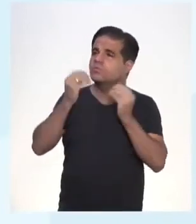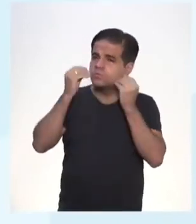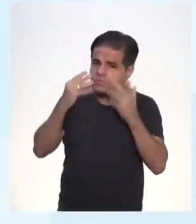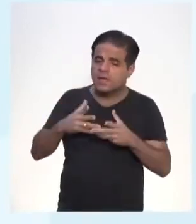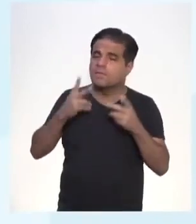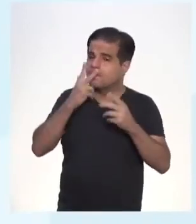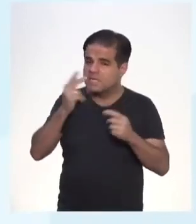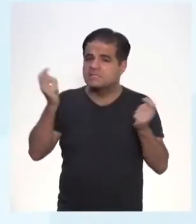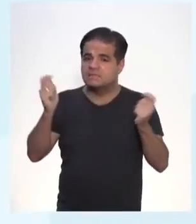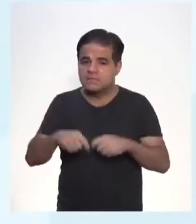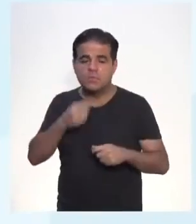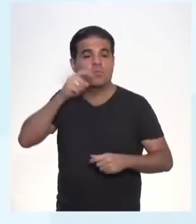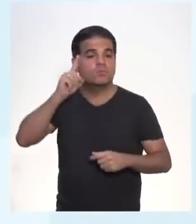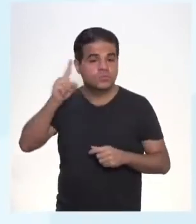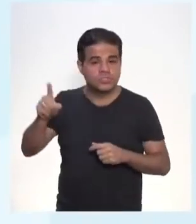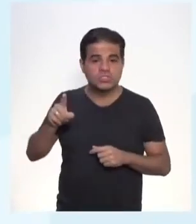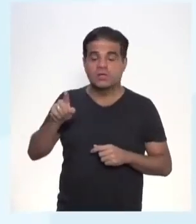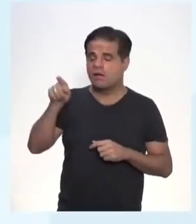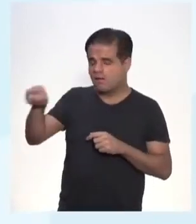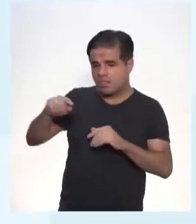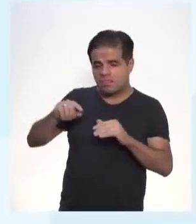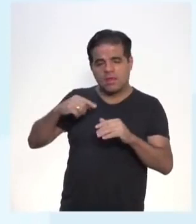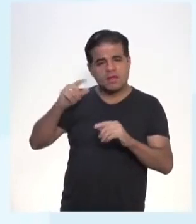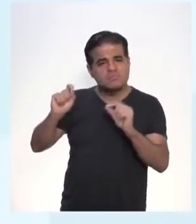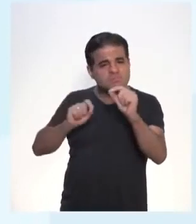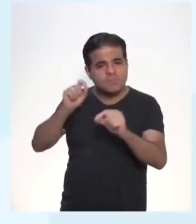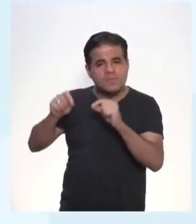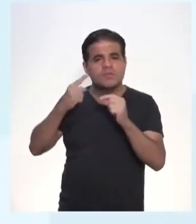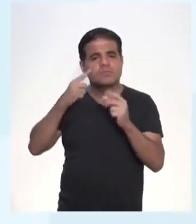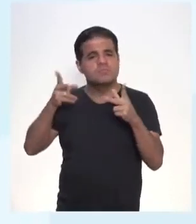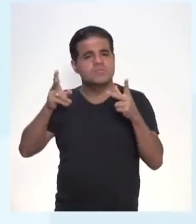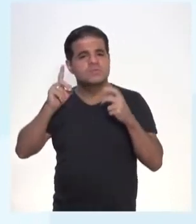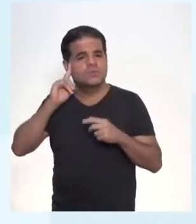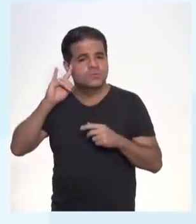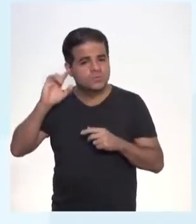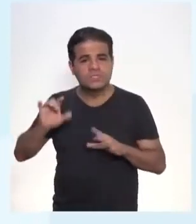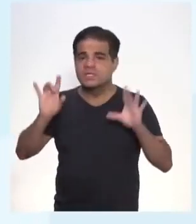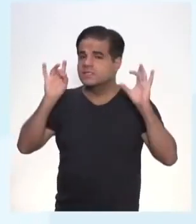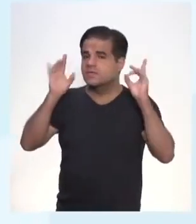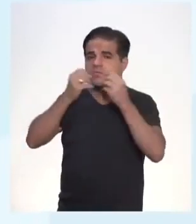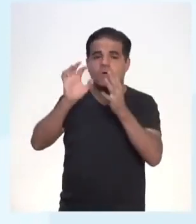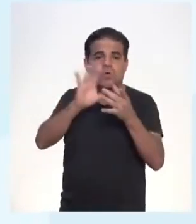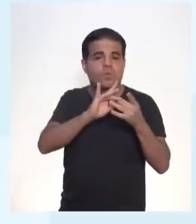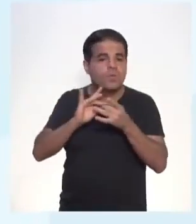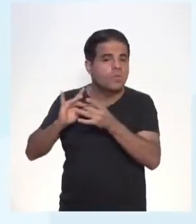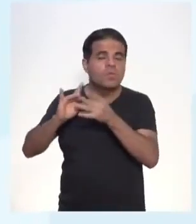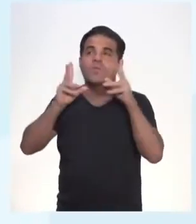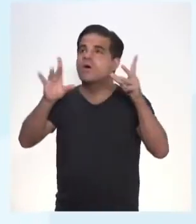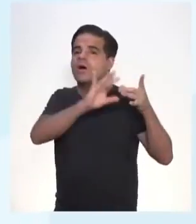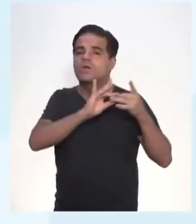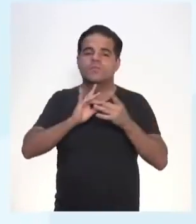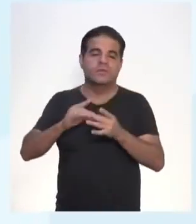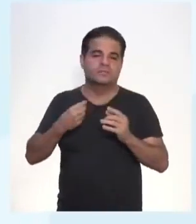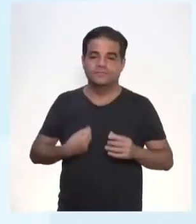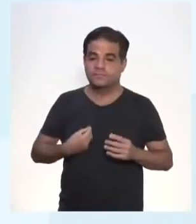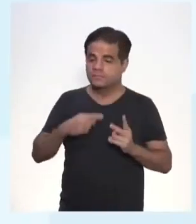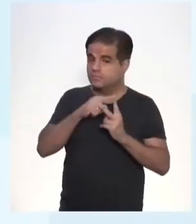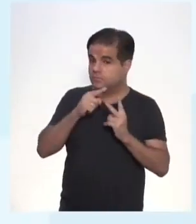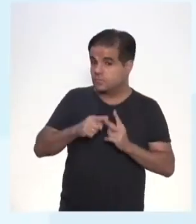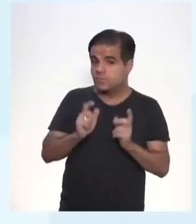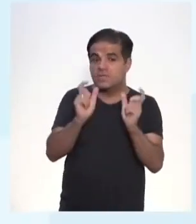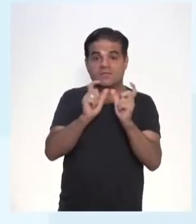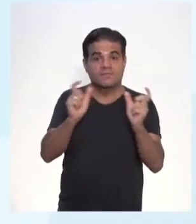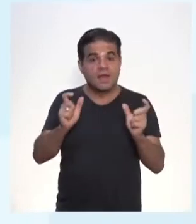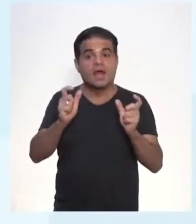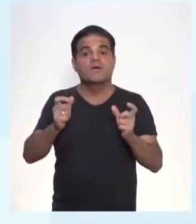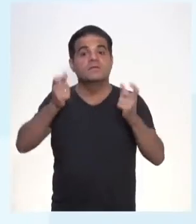frase, naquele momento percebi que o dia seria tão extraordinário quanto a harmonia da vida. Temos duas frases aí falando